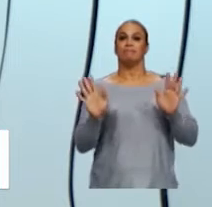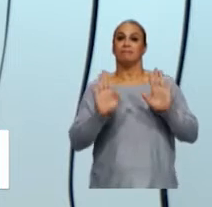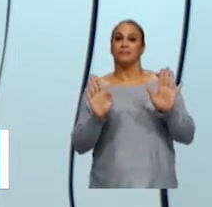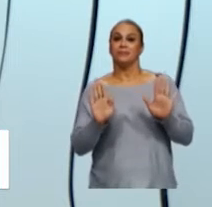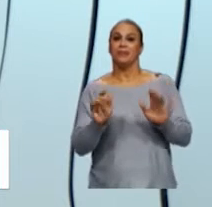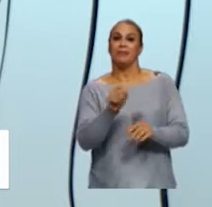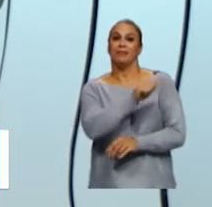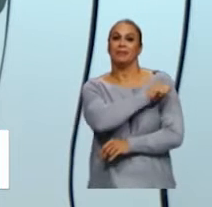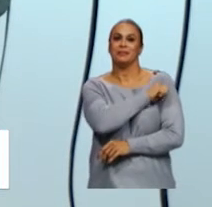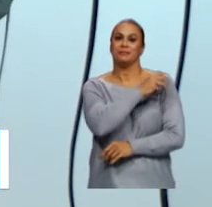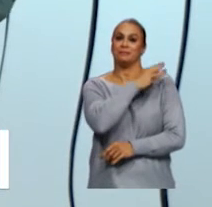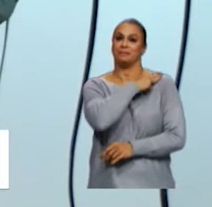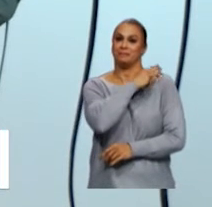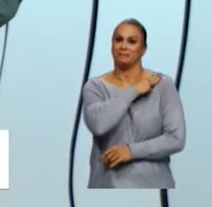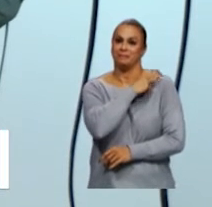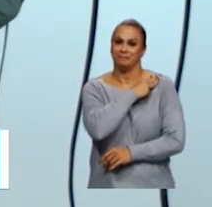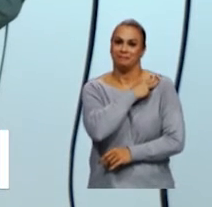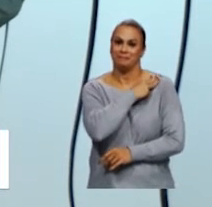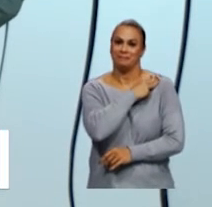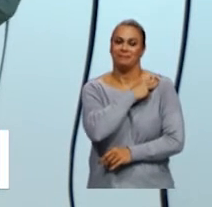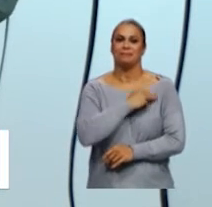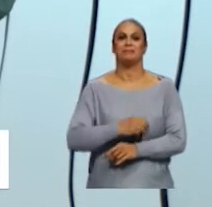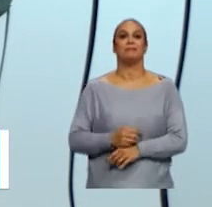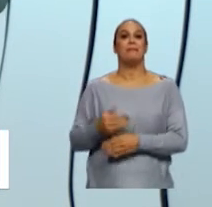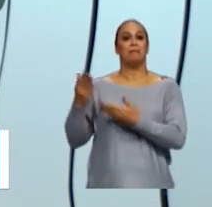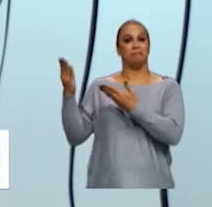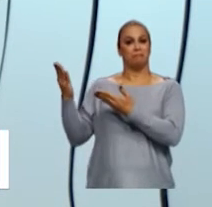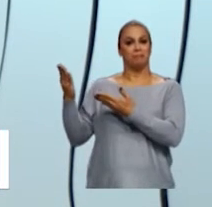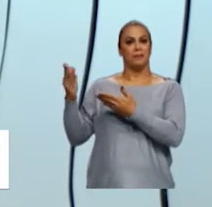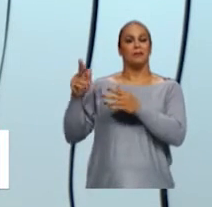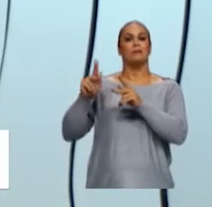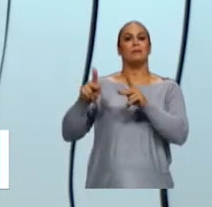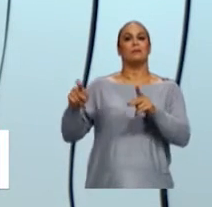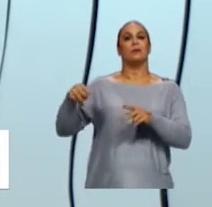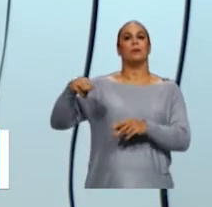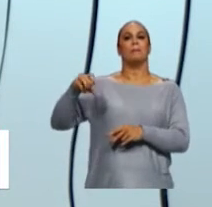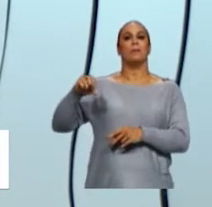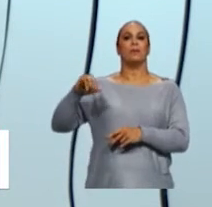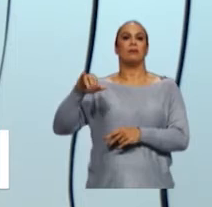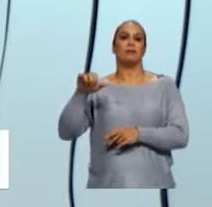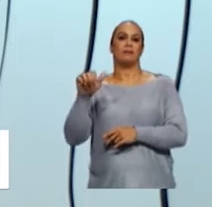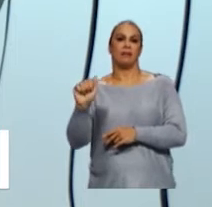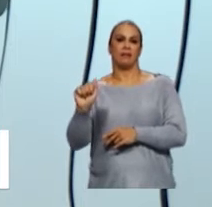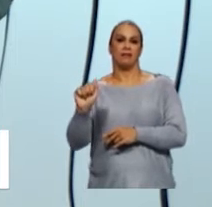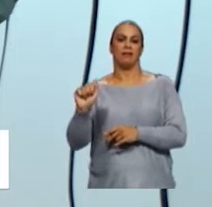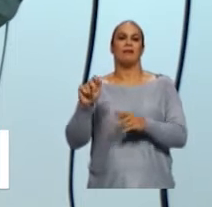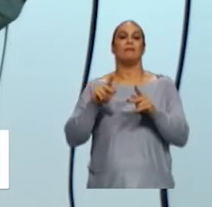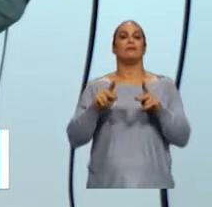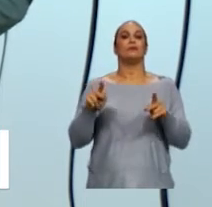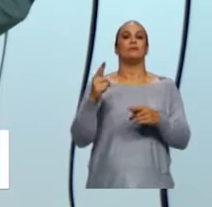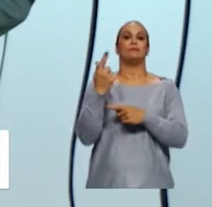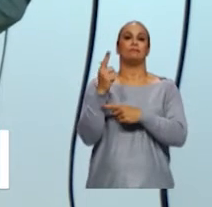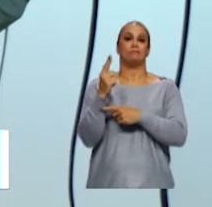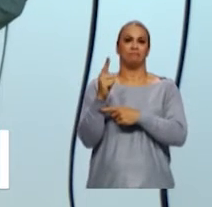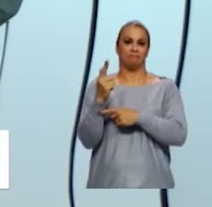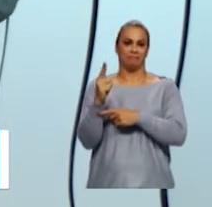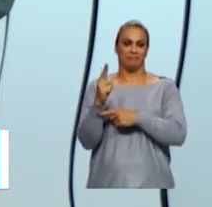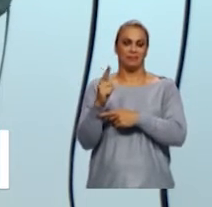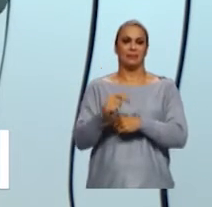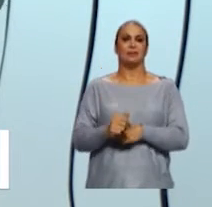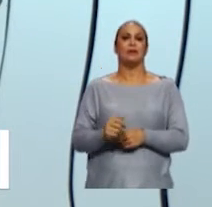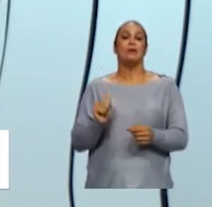Olá, estudante do terceiro ano do ensino médio. Sou professora Mônica Couto, professora de Geografia.